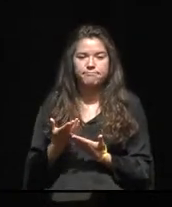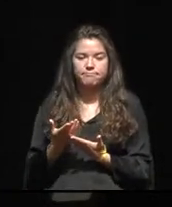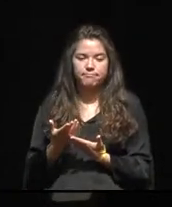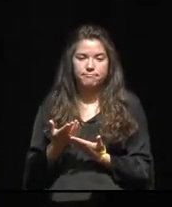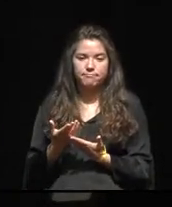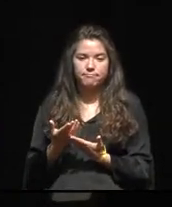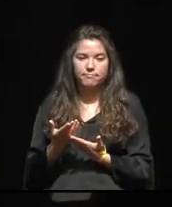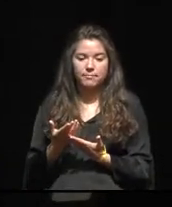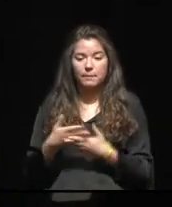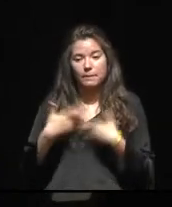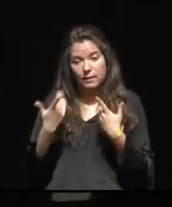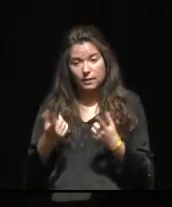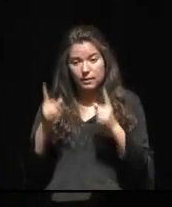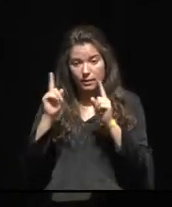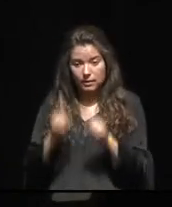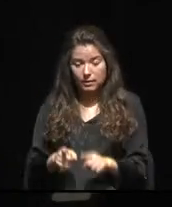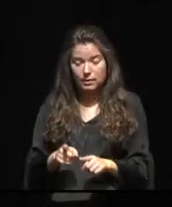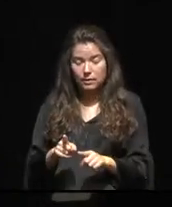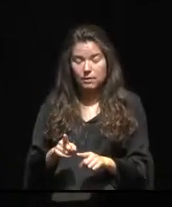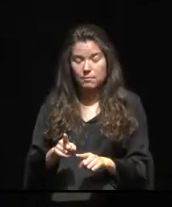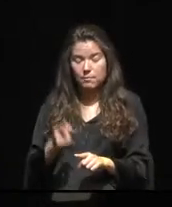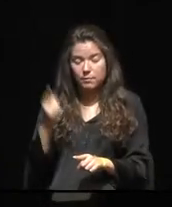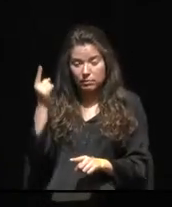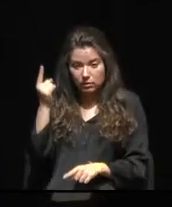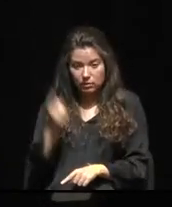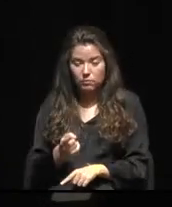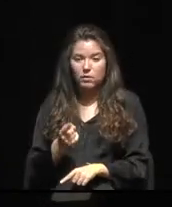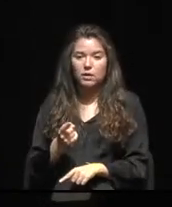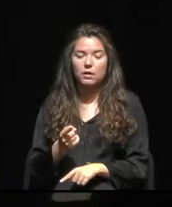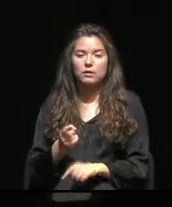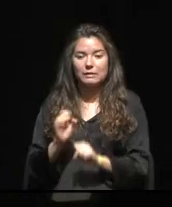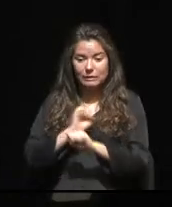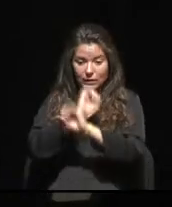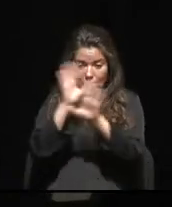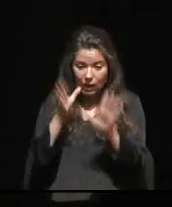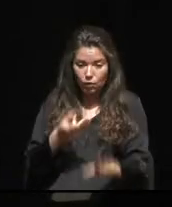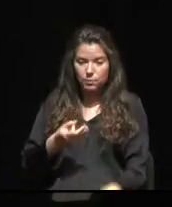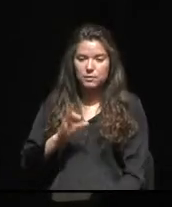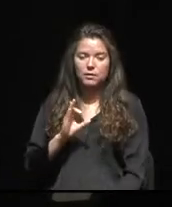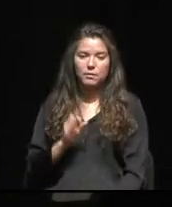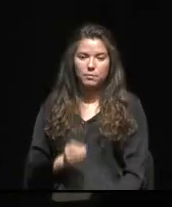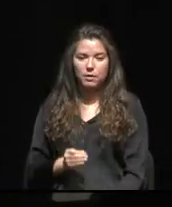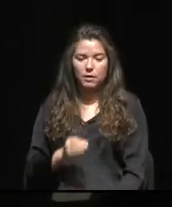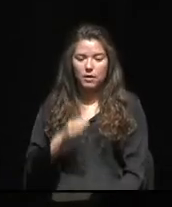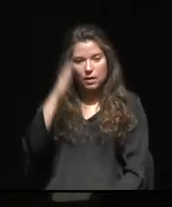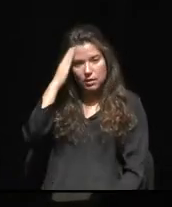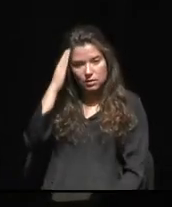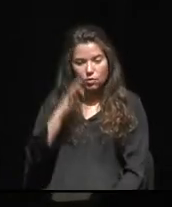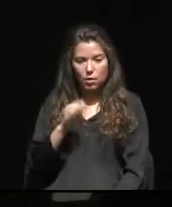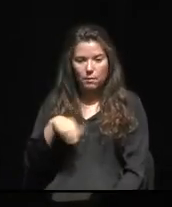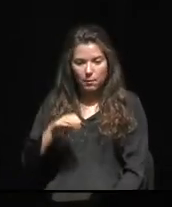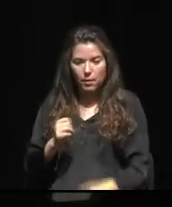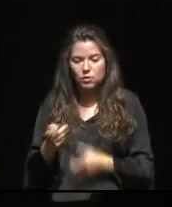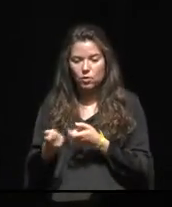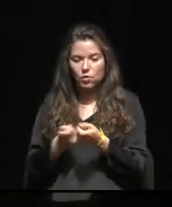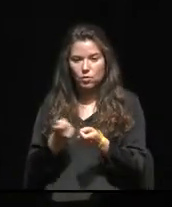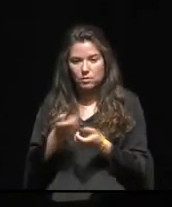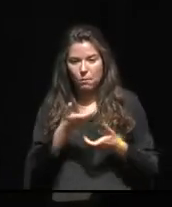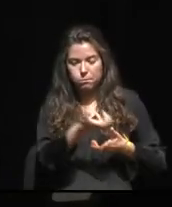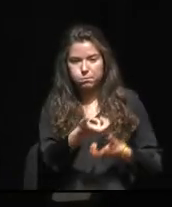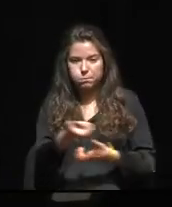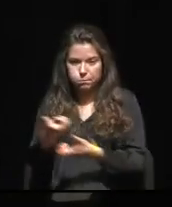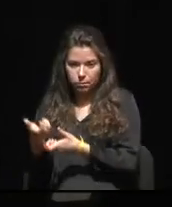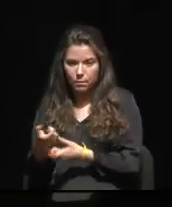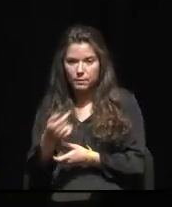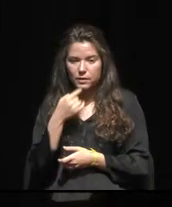Israel também deveria e de forma muito clara o PCP considerar o amas moron terrorista exigir que